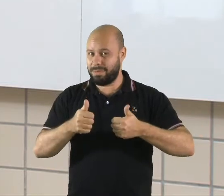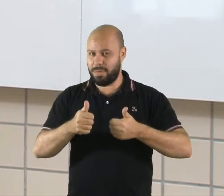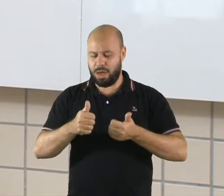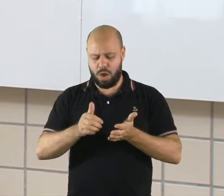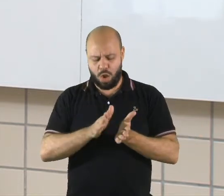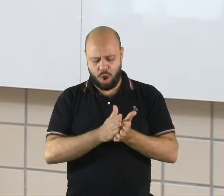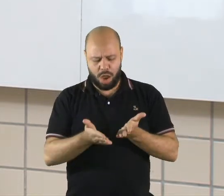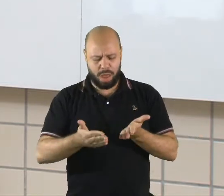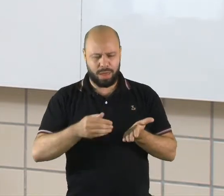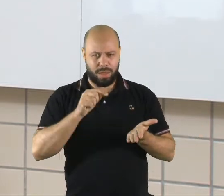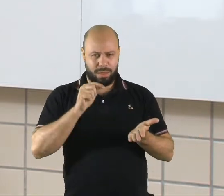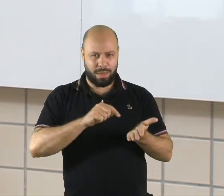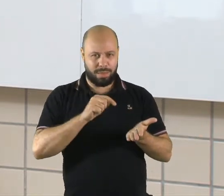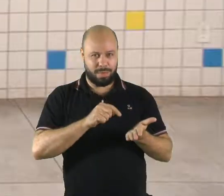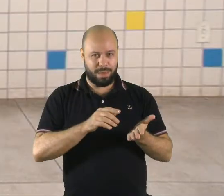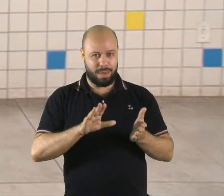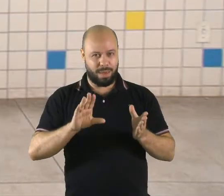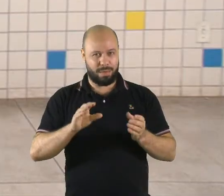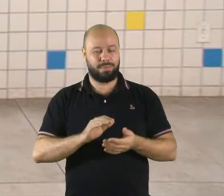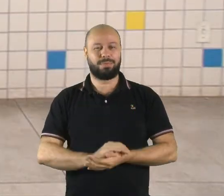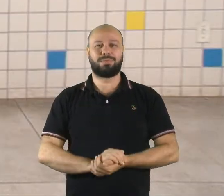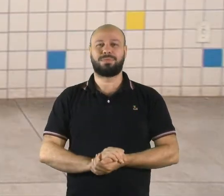na mão? Vamos lá então.